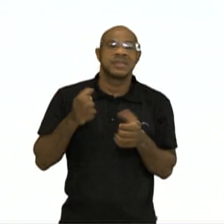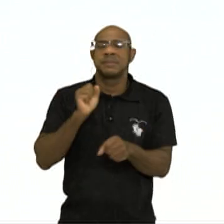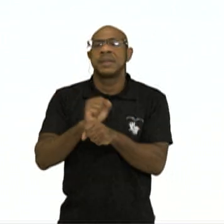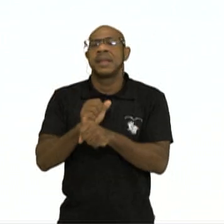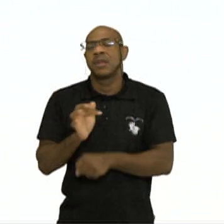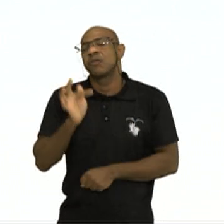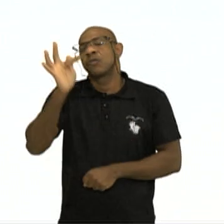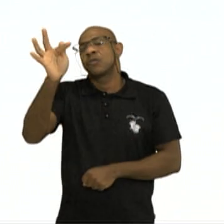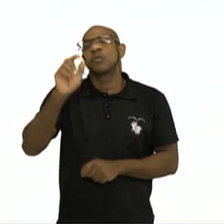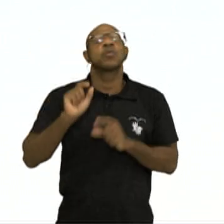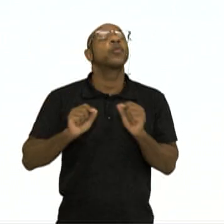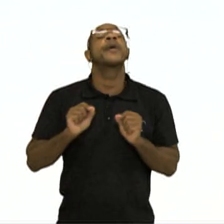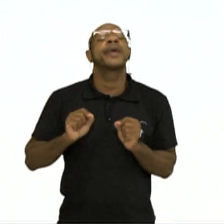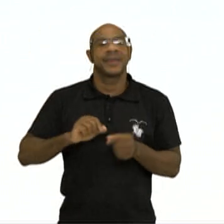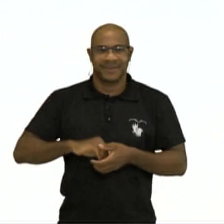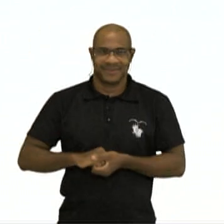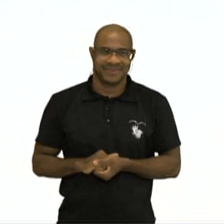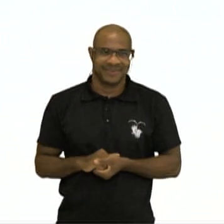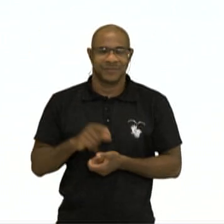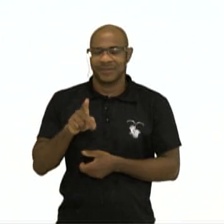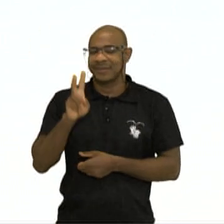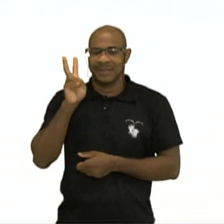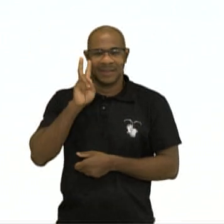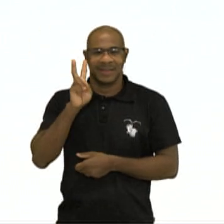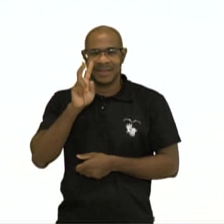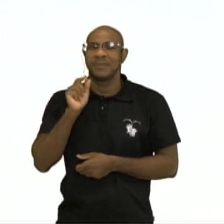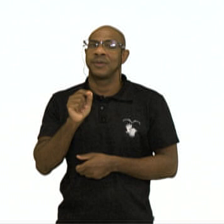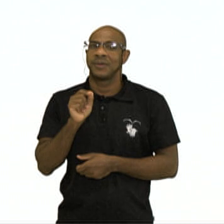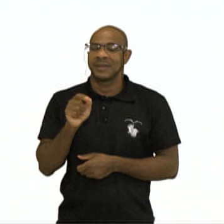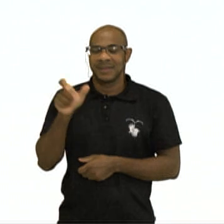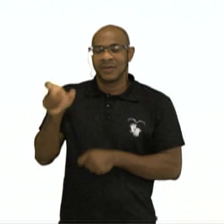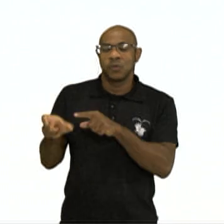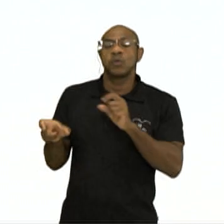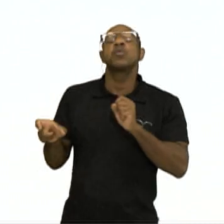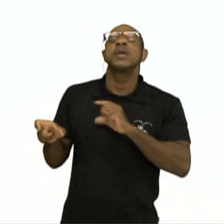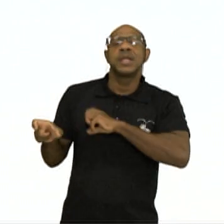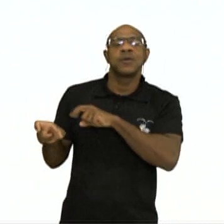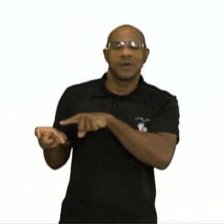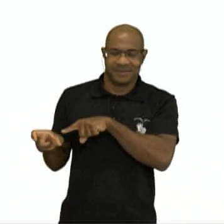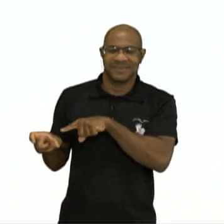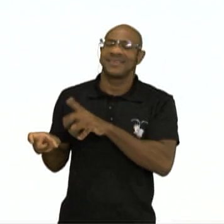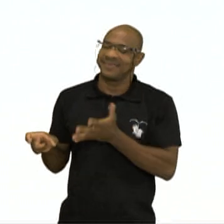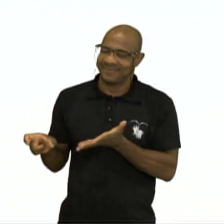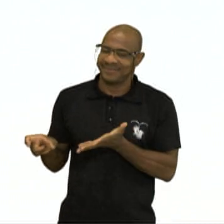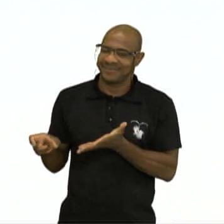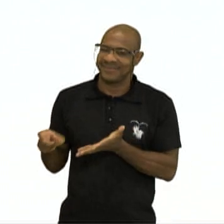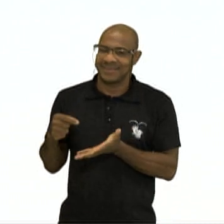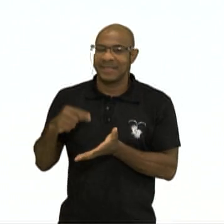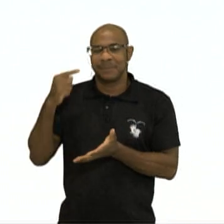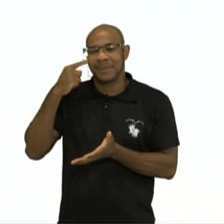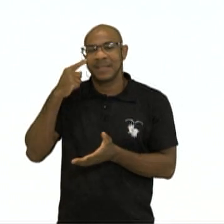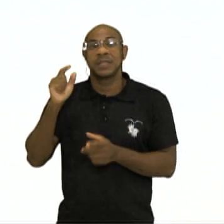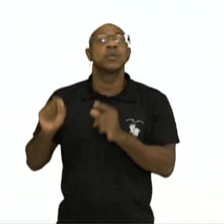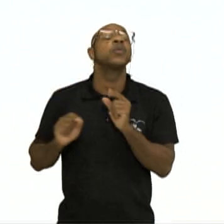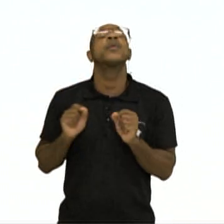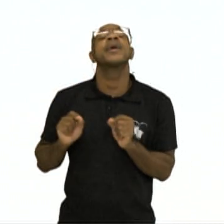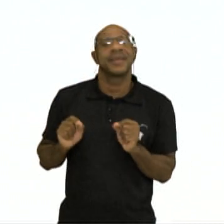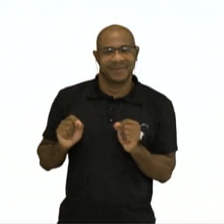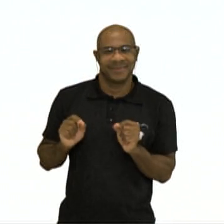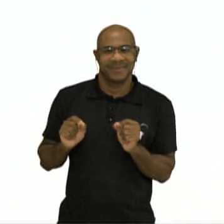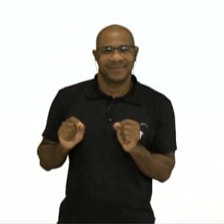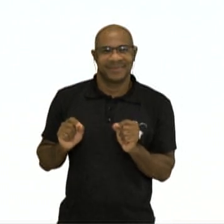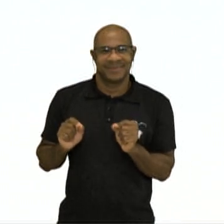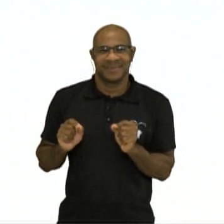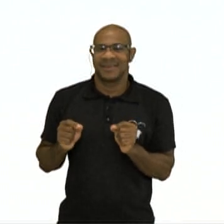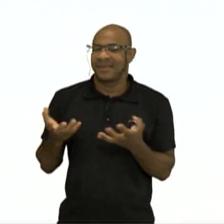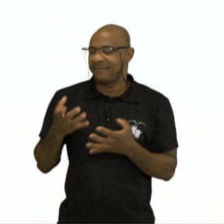futuro? Você lembra qual é o perfil do Garfield, né? Ele pensa muito em quê? Vai